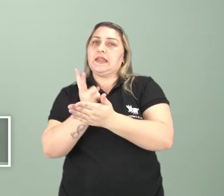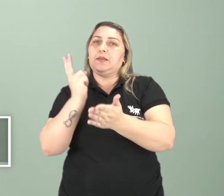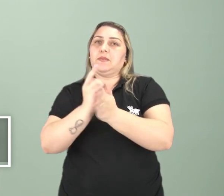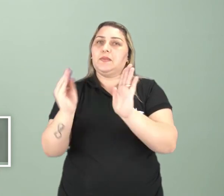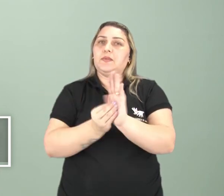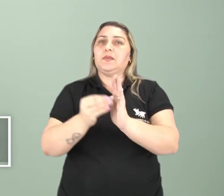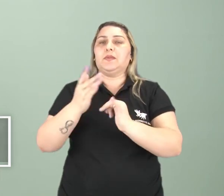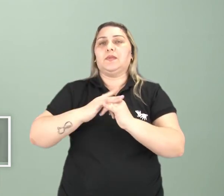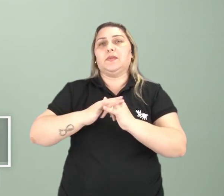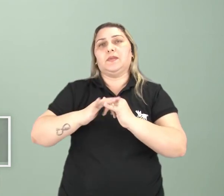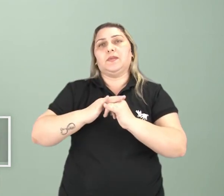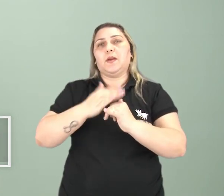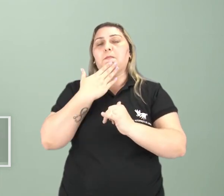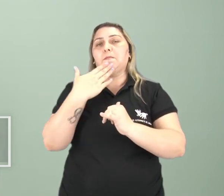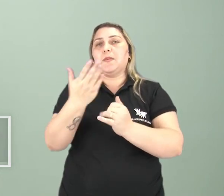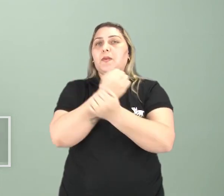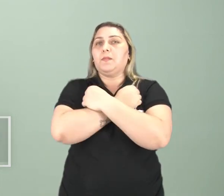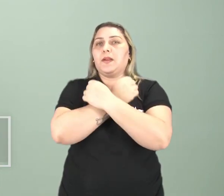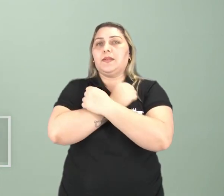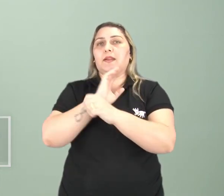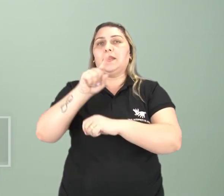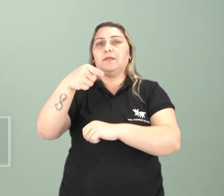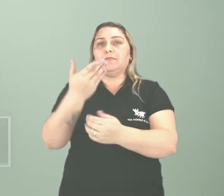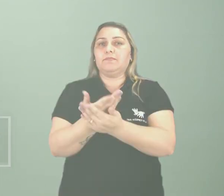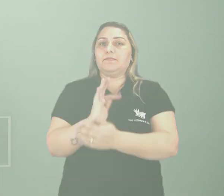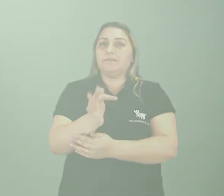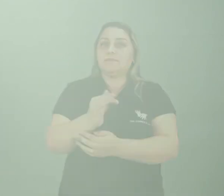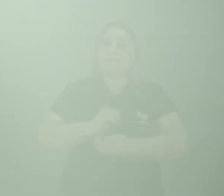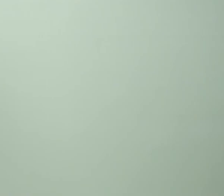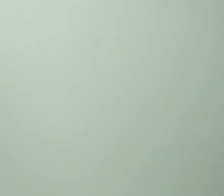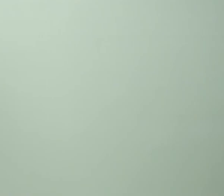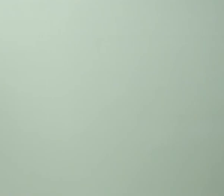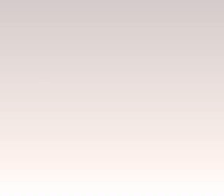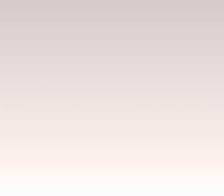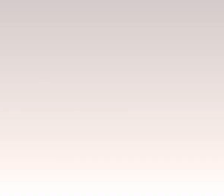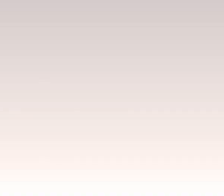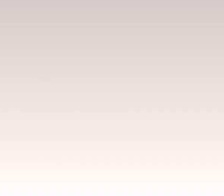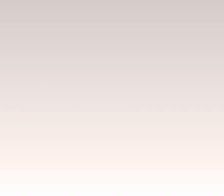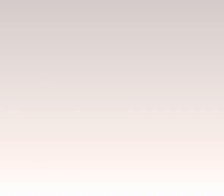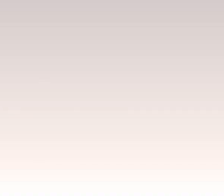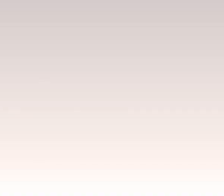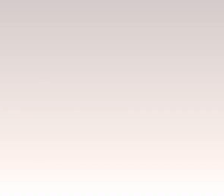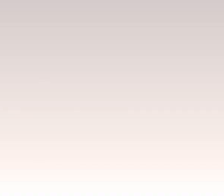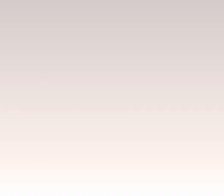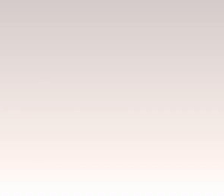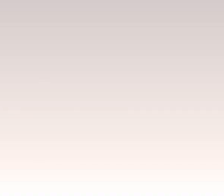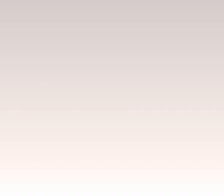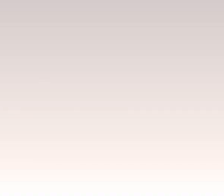comentários pedindo um salve. E é isso, pessoal. Até mais.